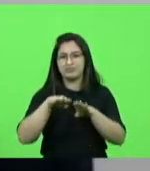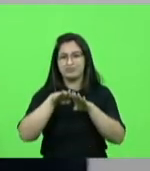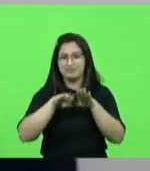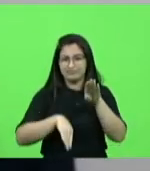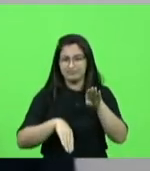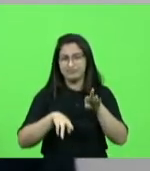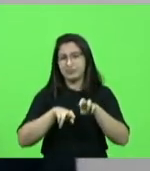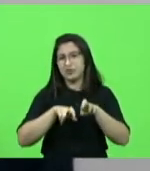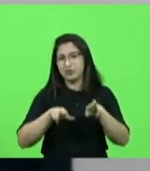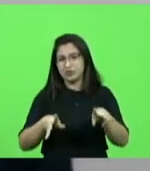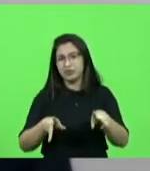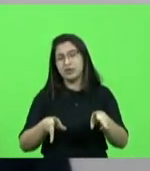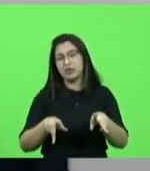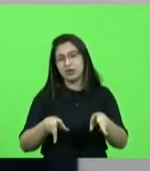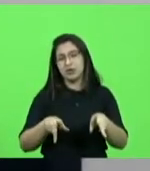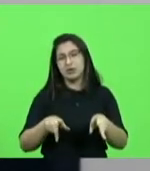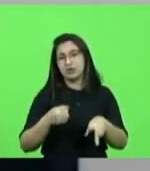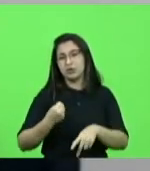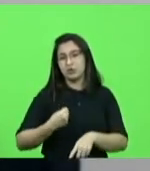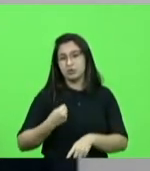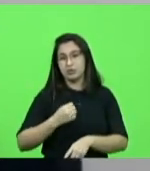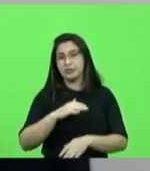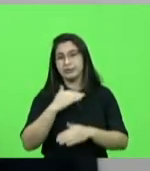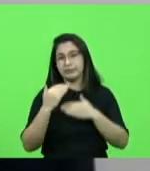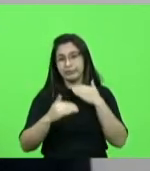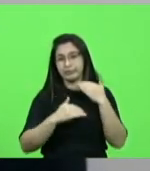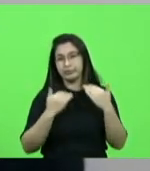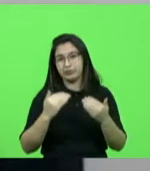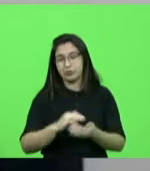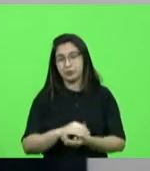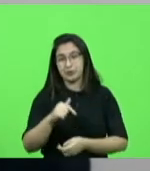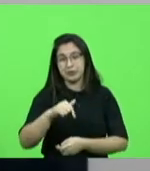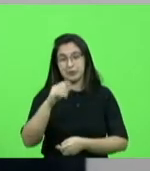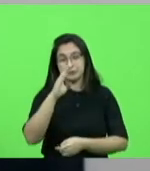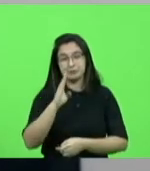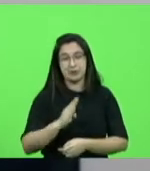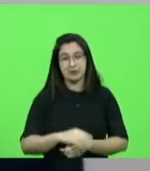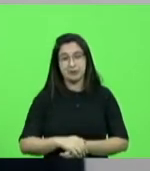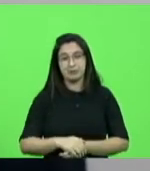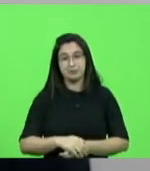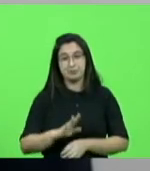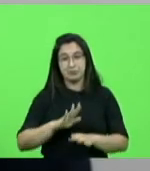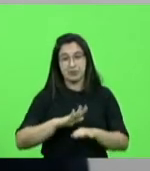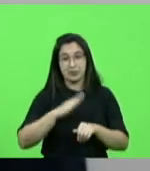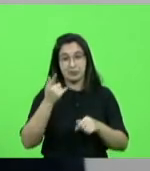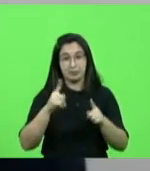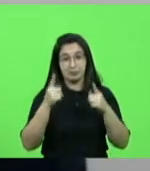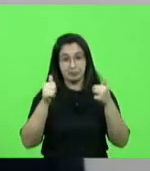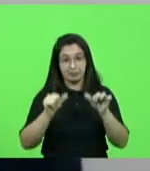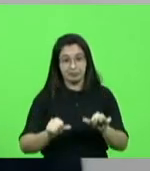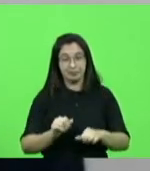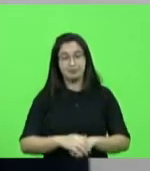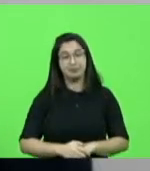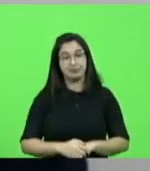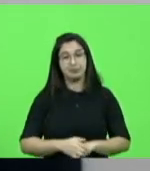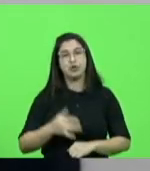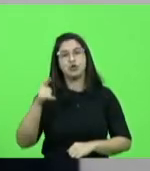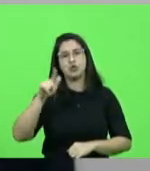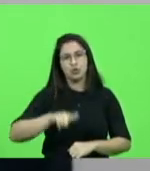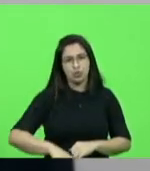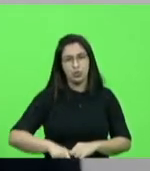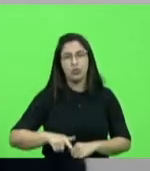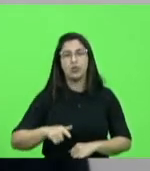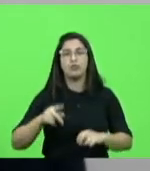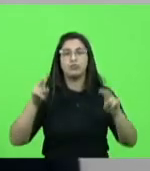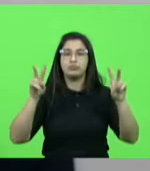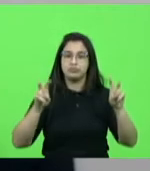de mortes, infelizmente, nesse nosso querido Brasil. Por isso é importante, mais uma vez, retornar esse